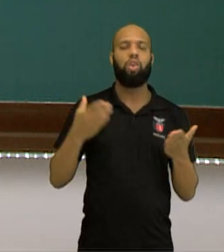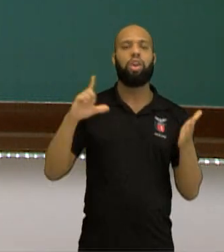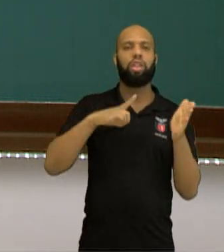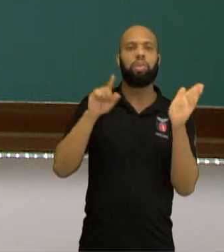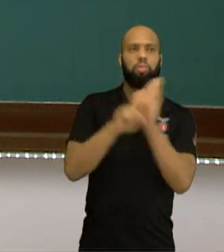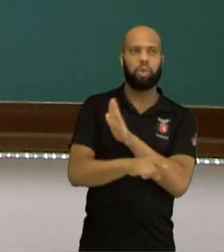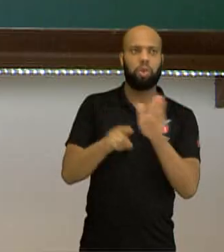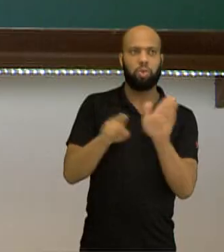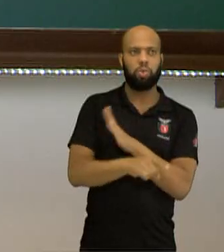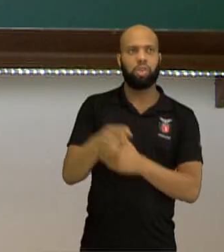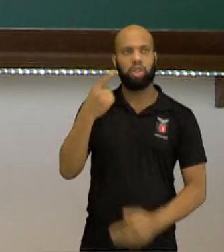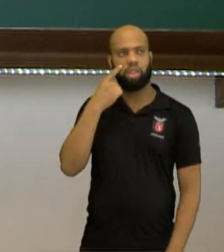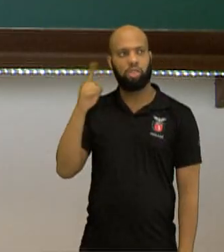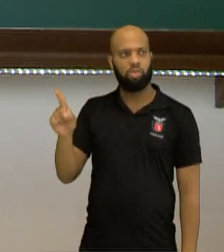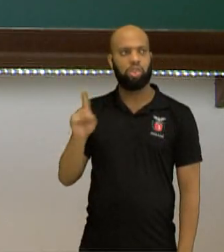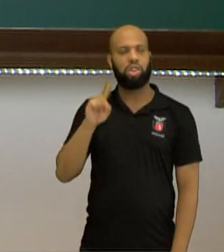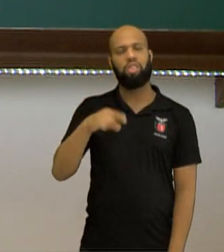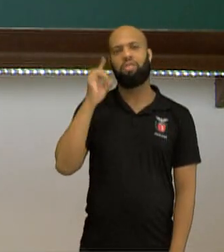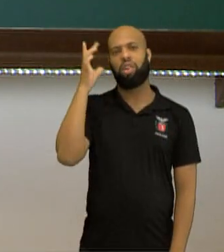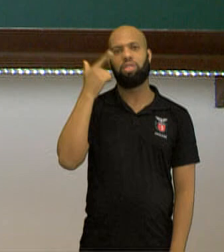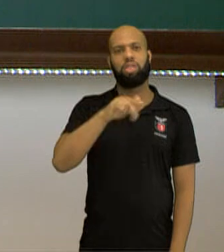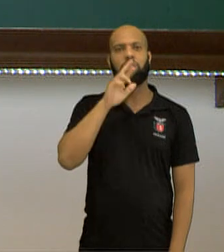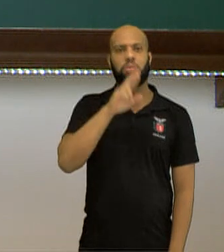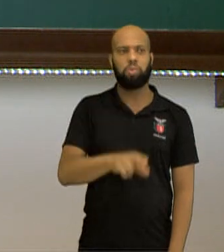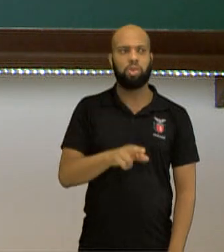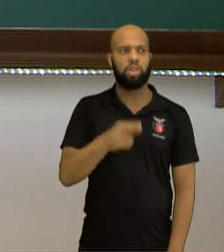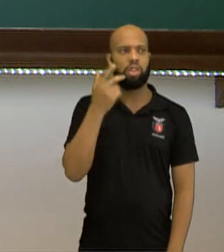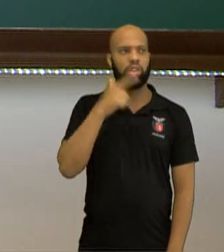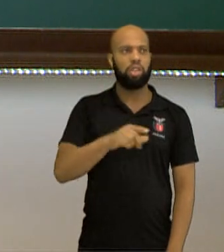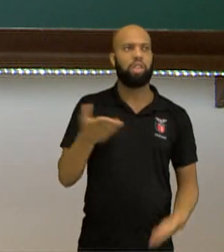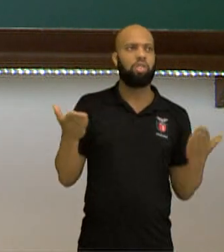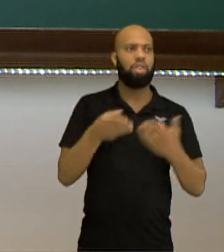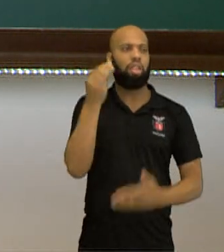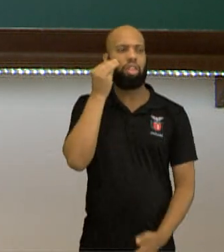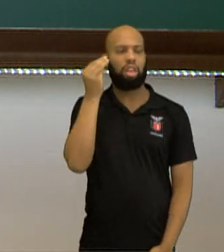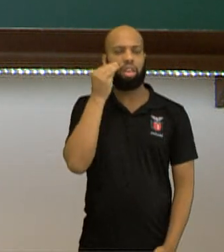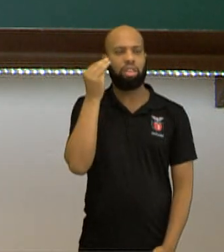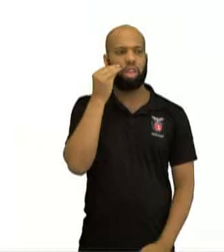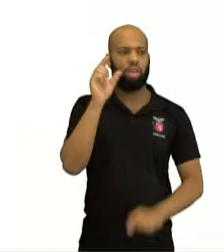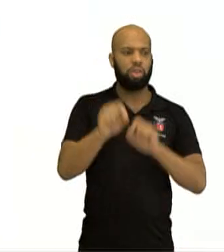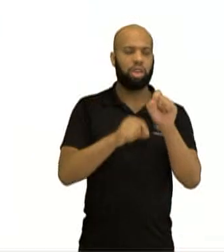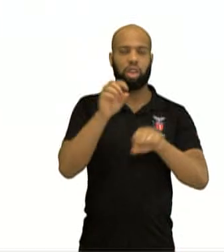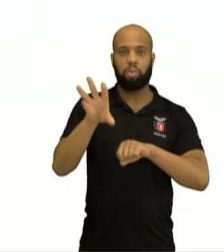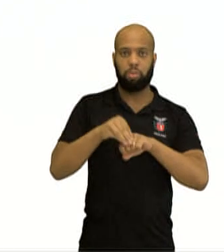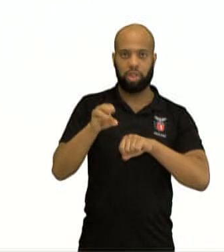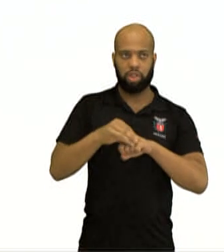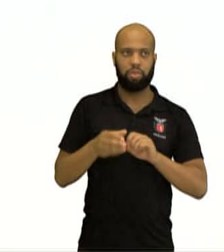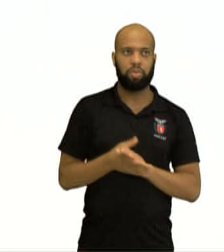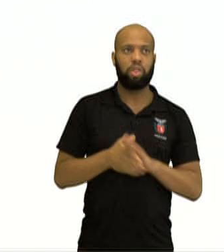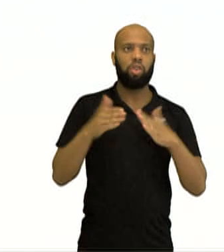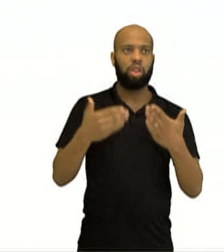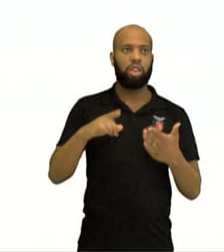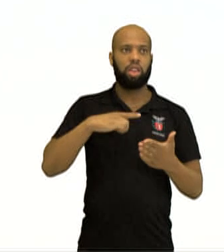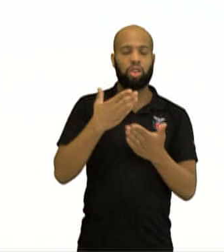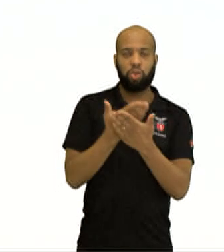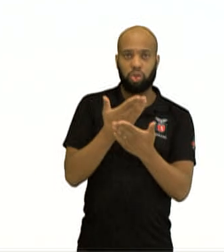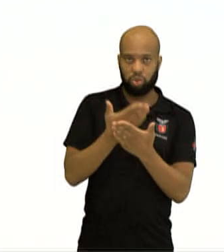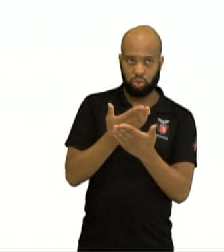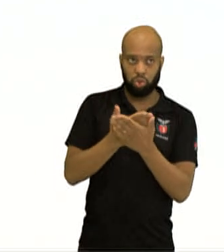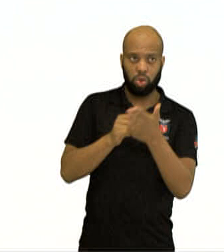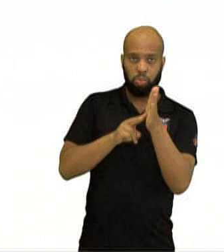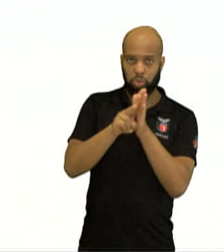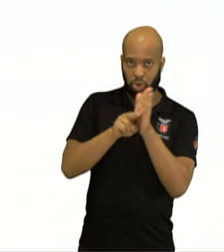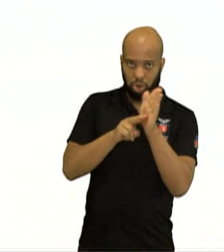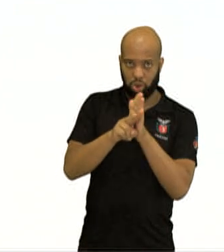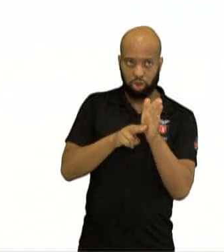exercício, tá, gente? Um exercício tranquilinho de fazer aqui só para a gente testar o nosso conhecimento. A astrobiologia, uma ciência moderna